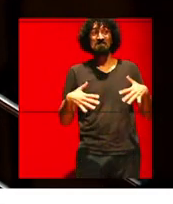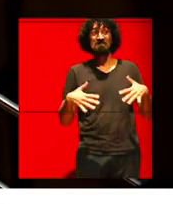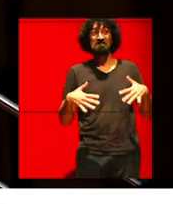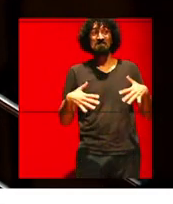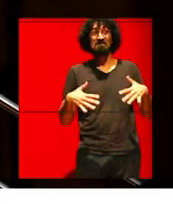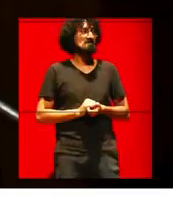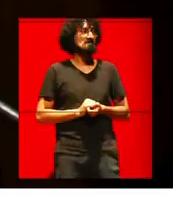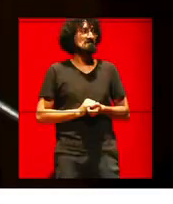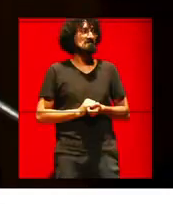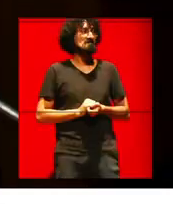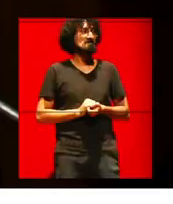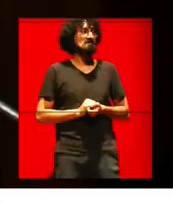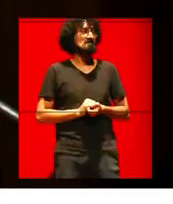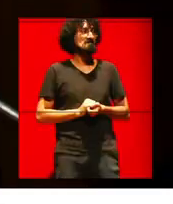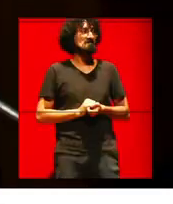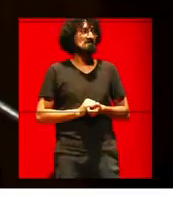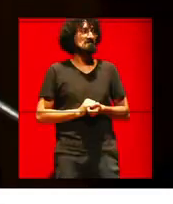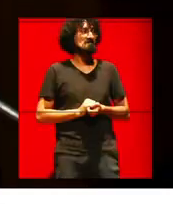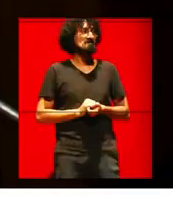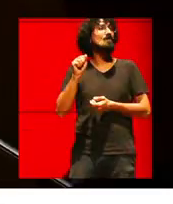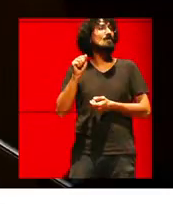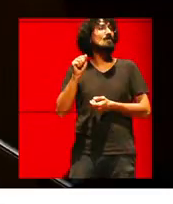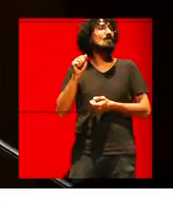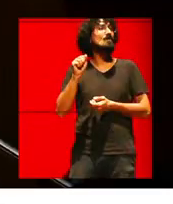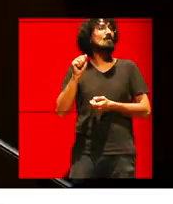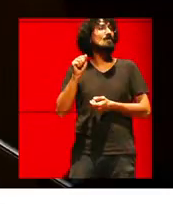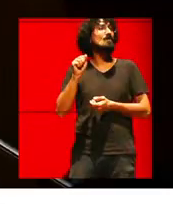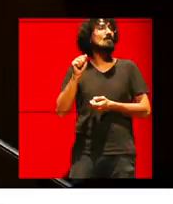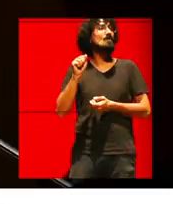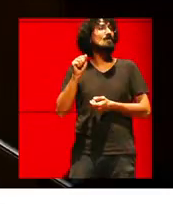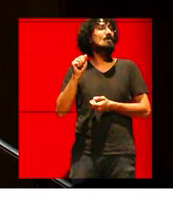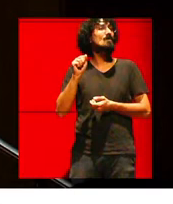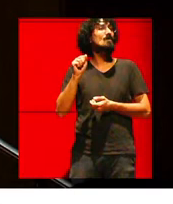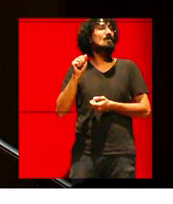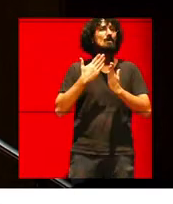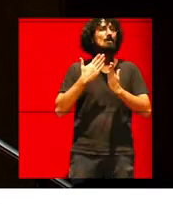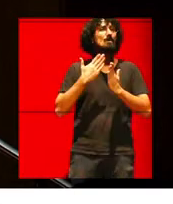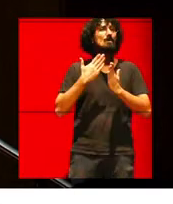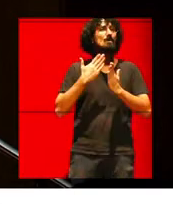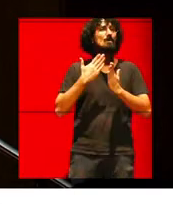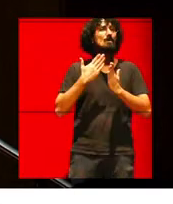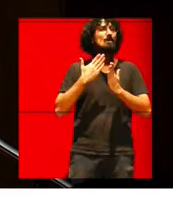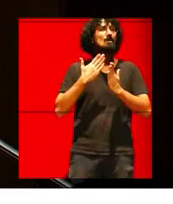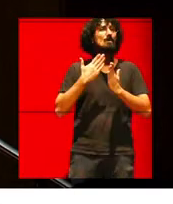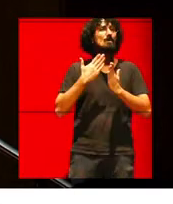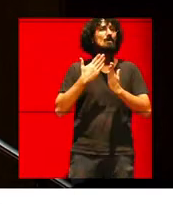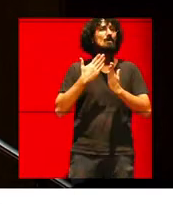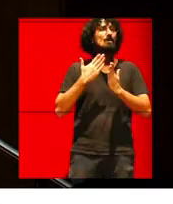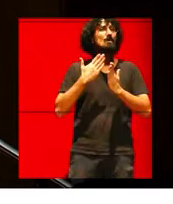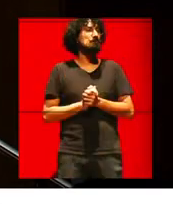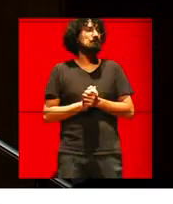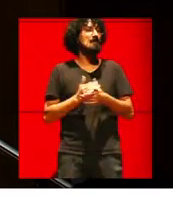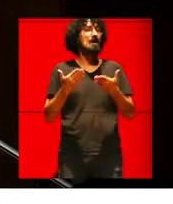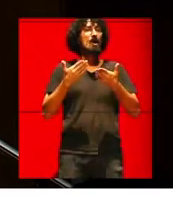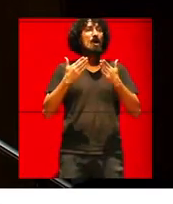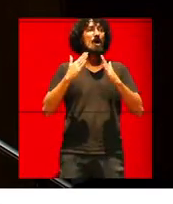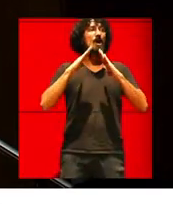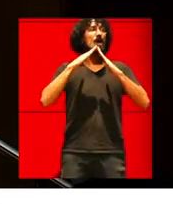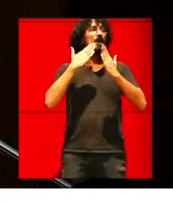Cadê o Eduardo Lima e Silva? Ainda não chegou ninguém do Eduardo? Cadê o CTPM 7?